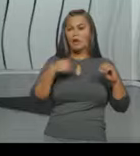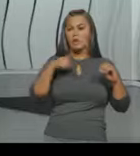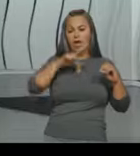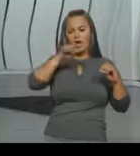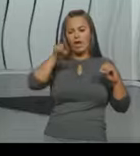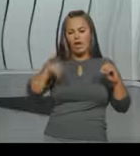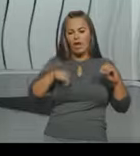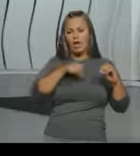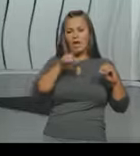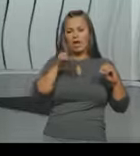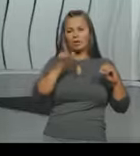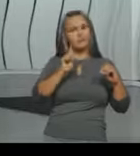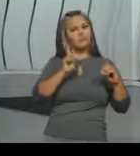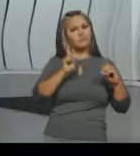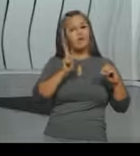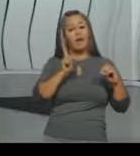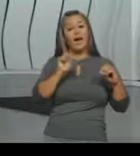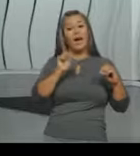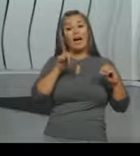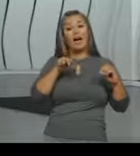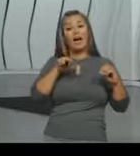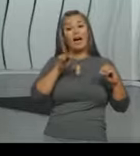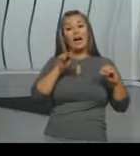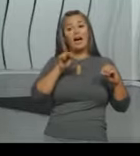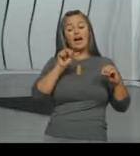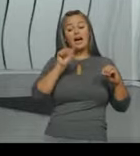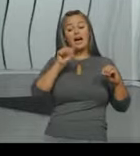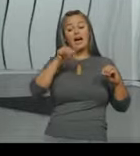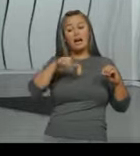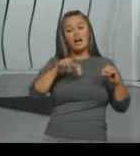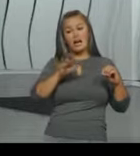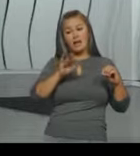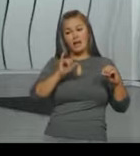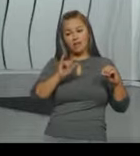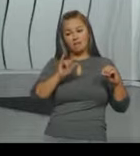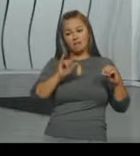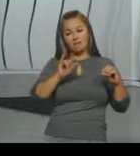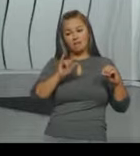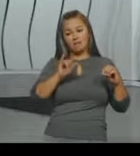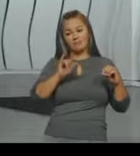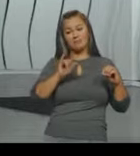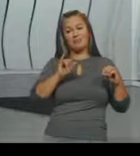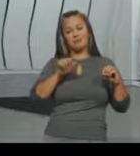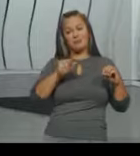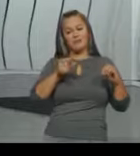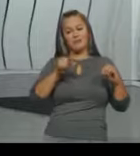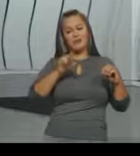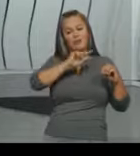anti-horário. A gente pode falar disso também, apesar de não estar no nosso PET, que